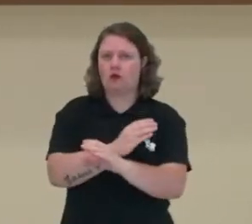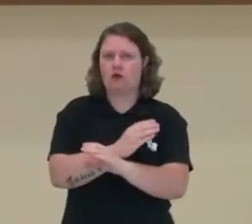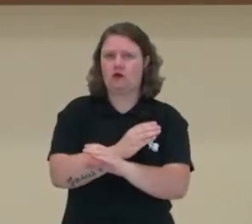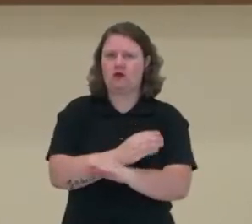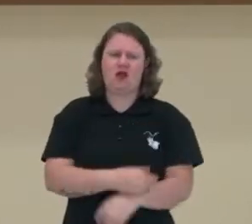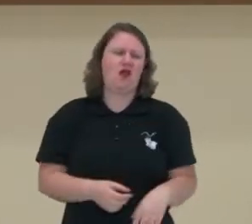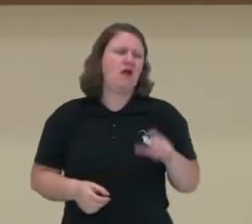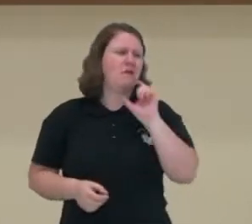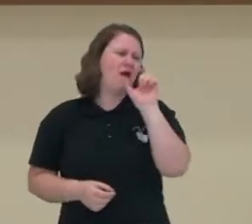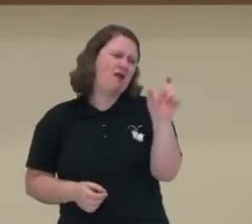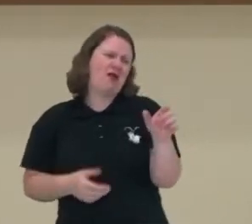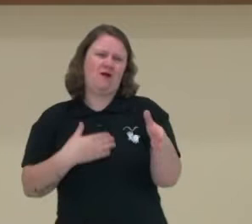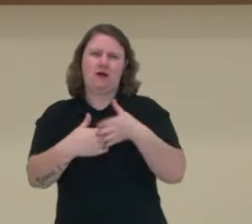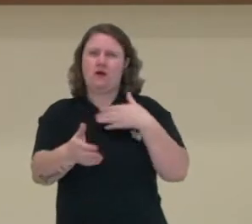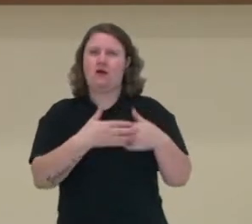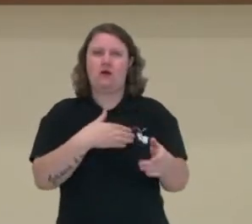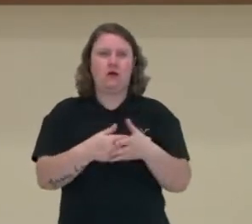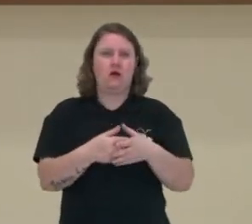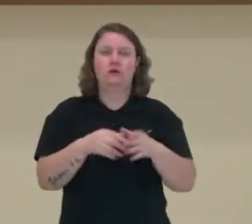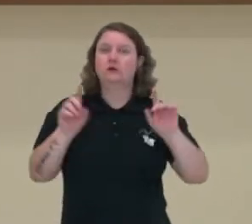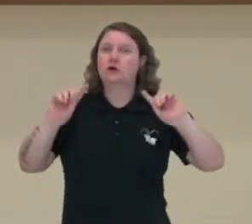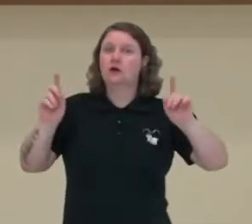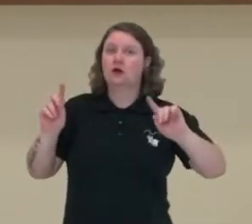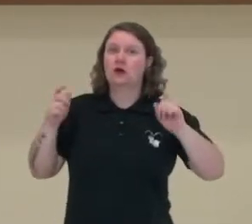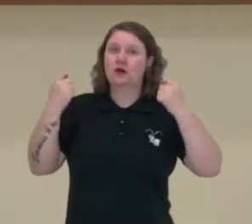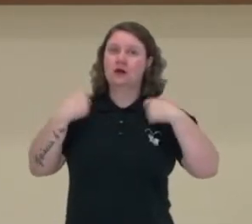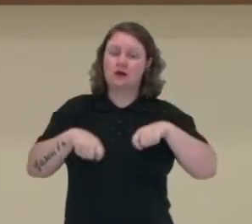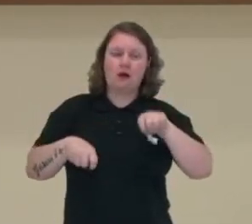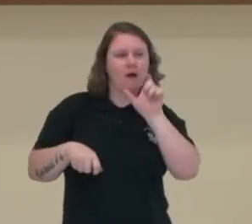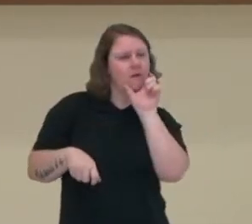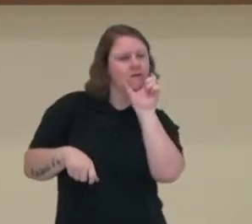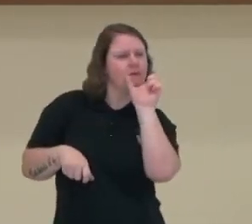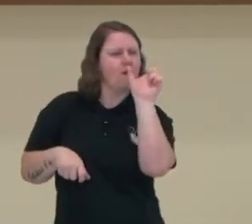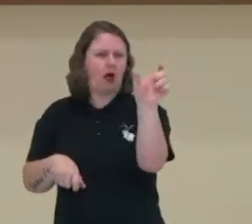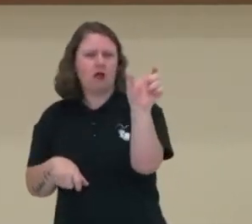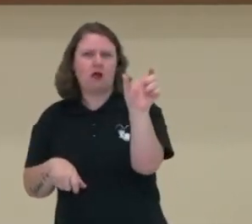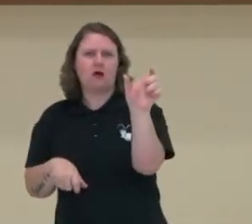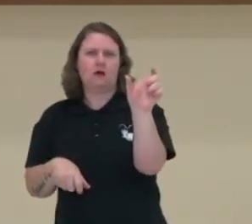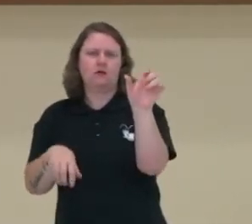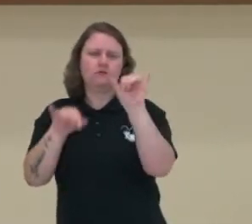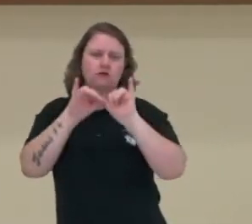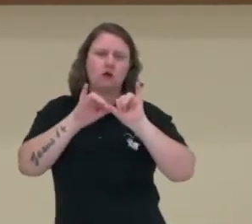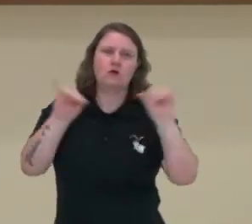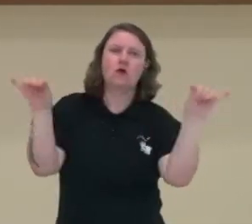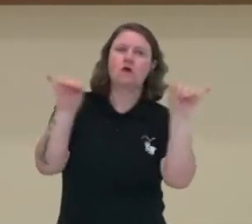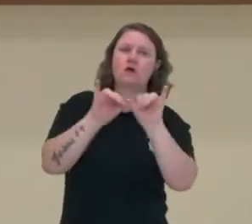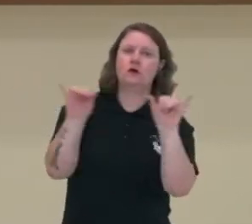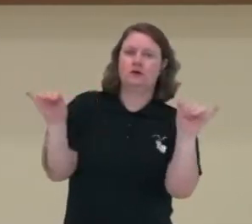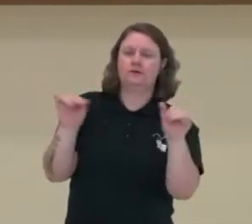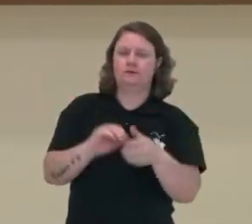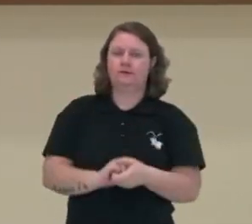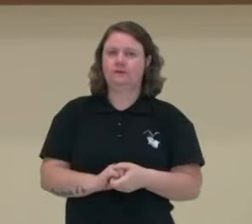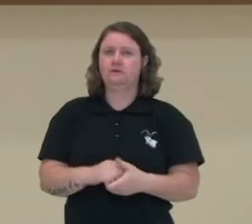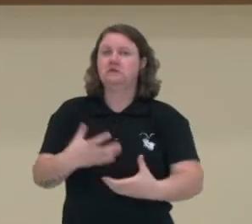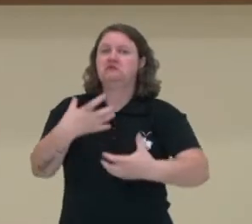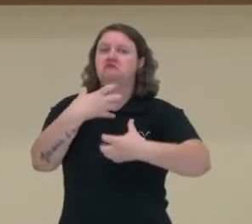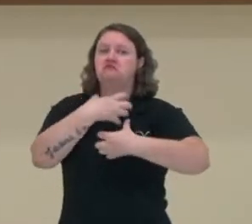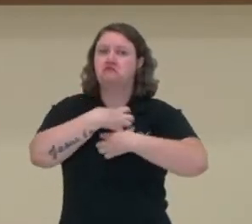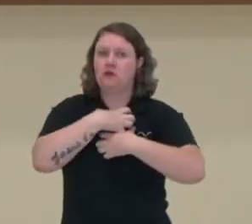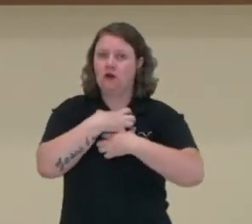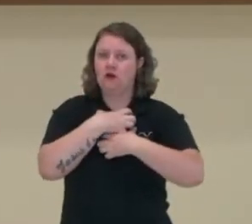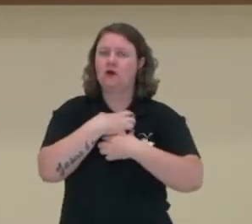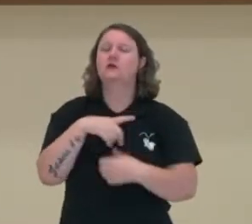Tem que ter uma palavra que anuncie alguma coisa, que tenha informação, que faça sentido.